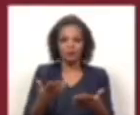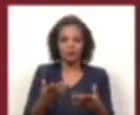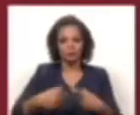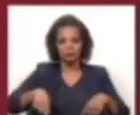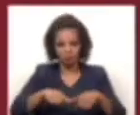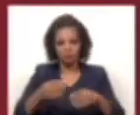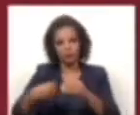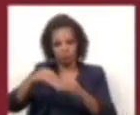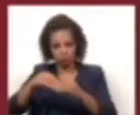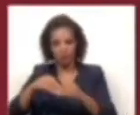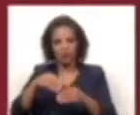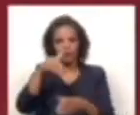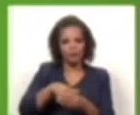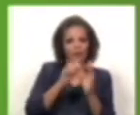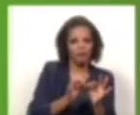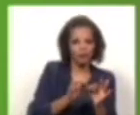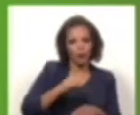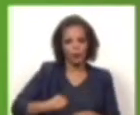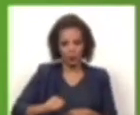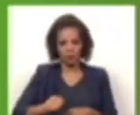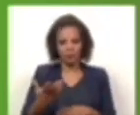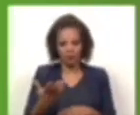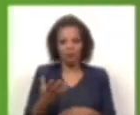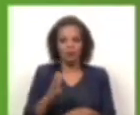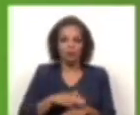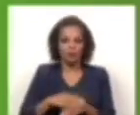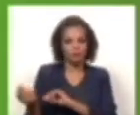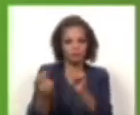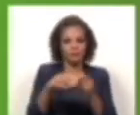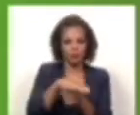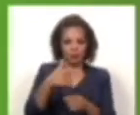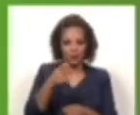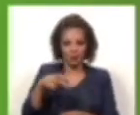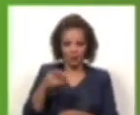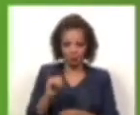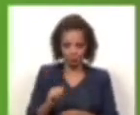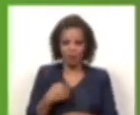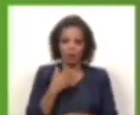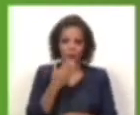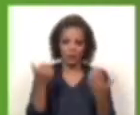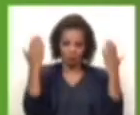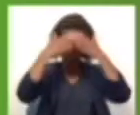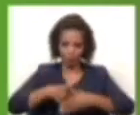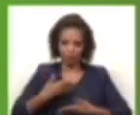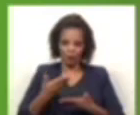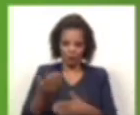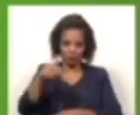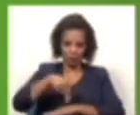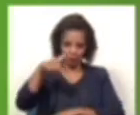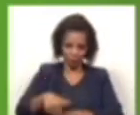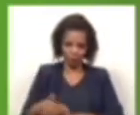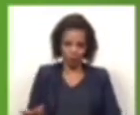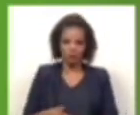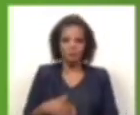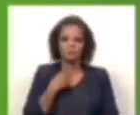uma comissão permanente extraordinária para discutir o castán com muito humor que olhar o convite para estar aqui hoje é eu